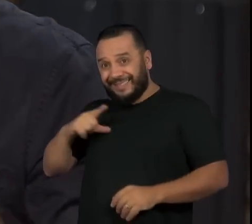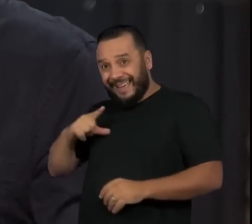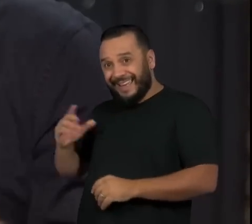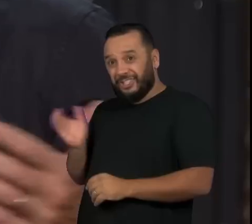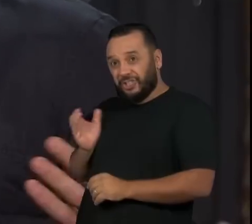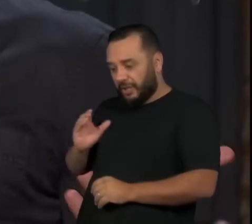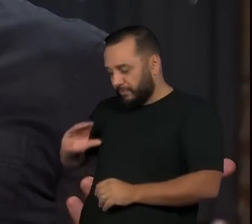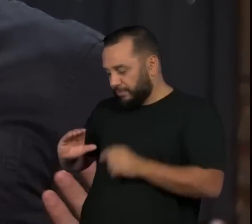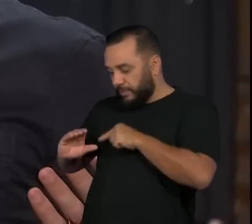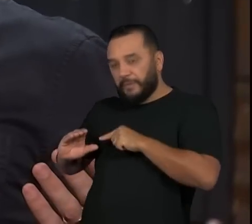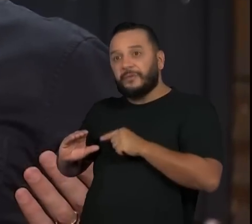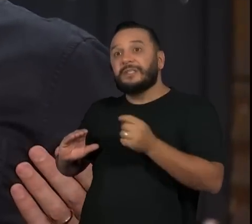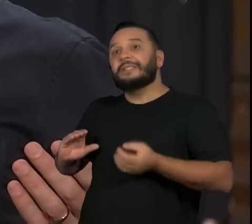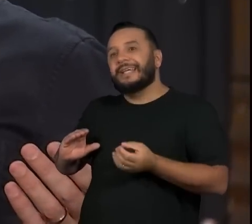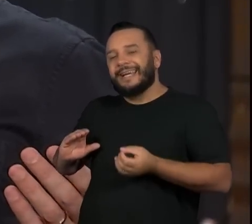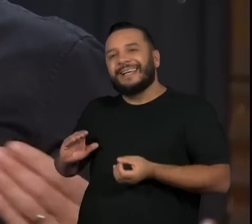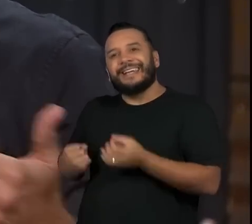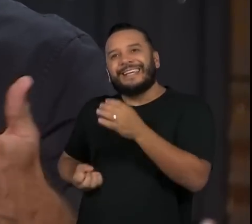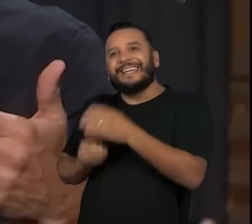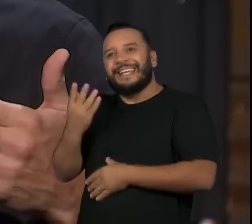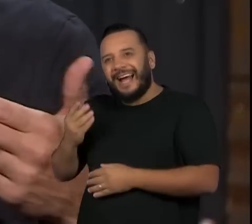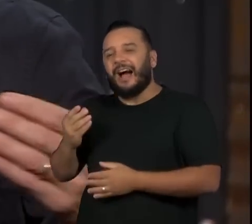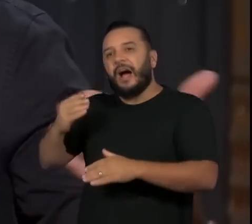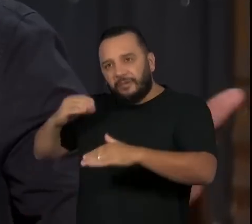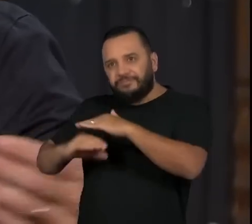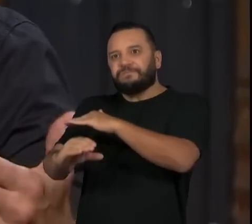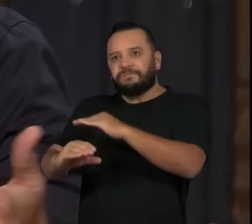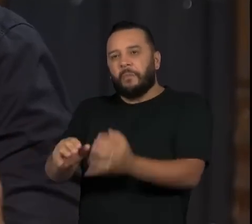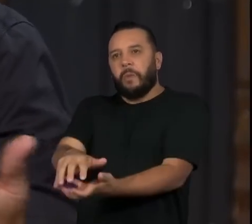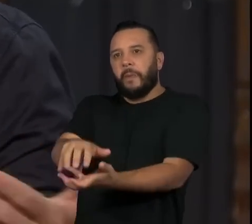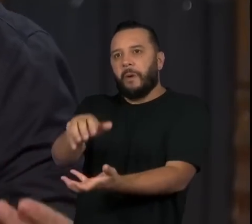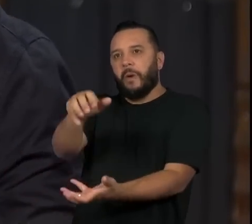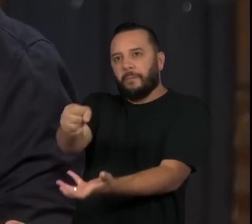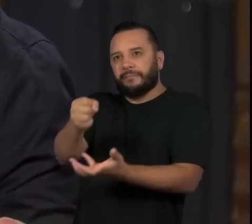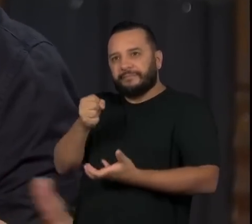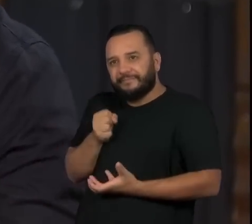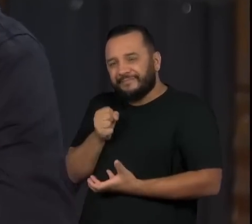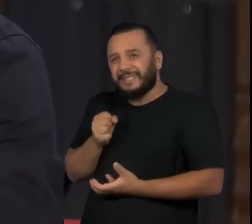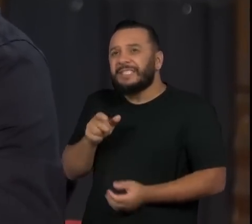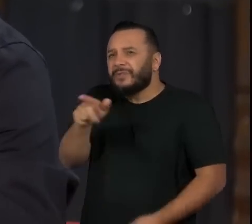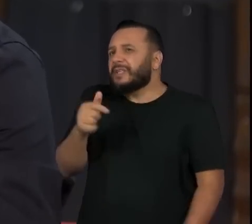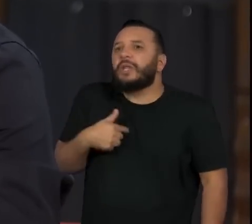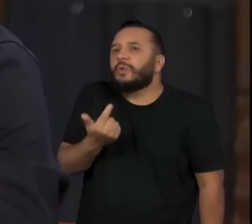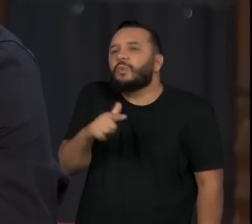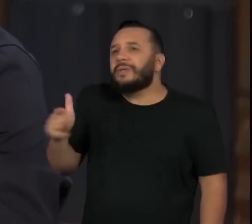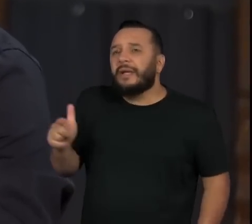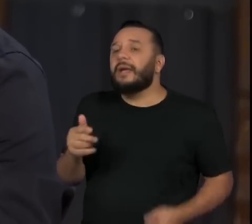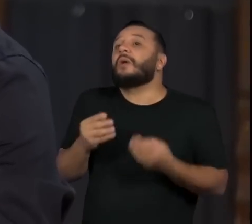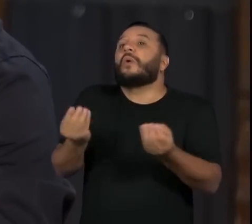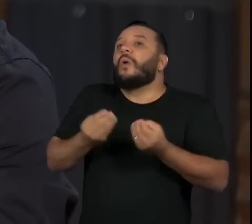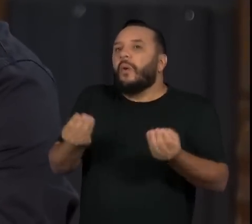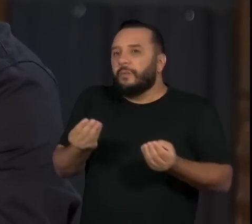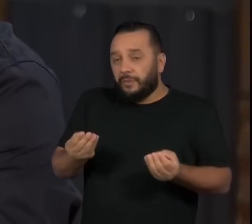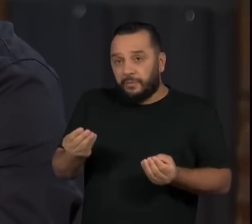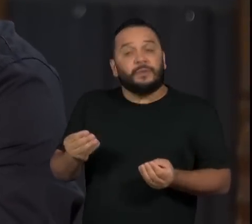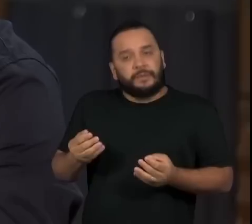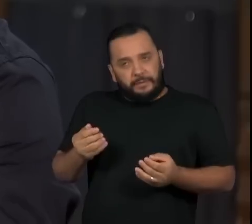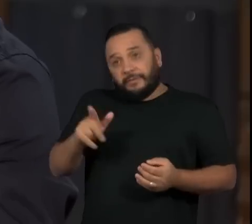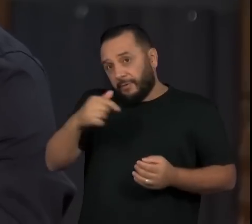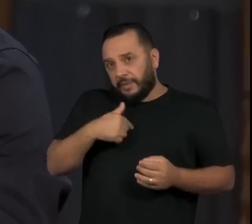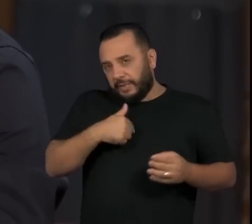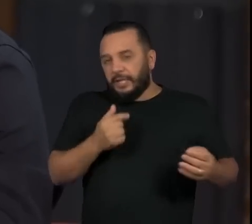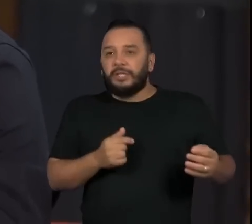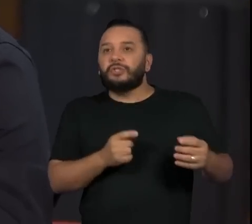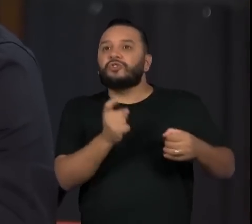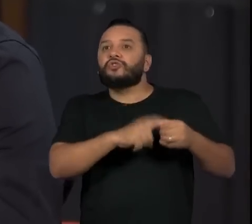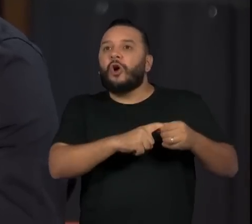riqueza. Quando você não tem riqueza, você tem que buscar essa riqueza em algum lugar. E só tem 2 maneiras. Ou você traz um sócio, ou você